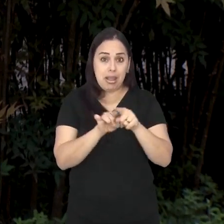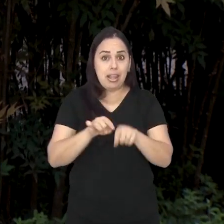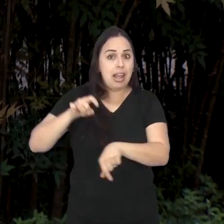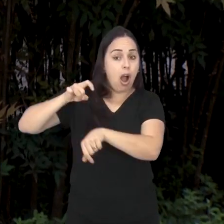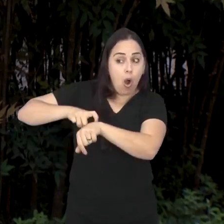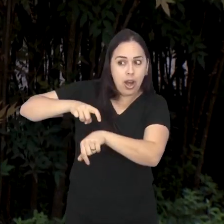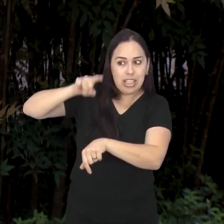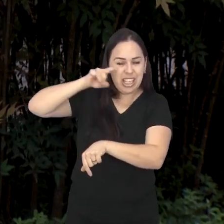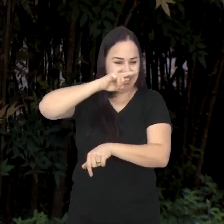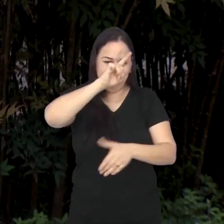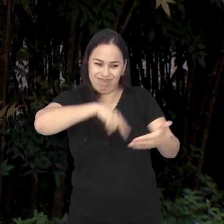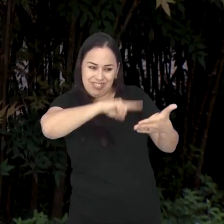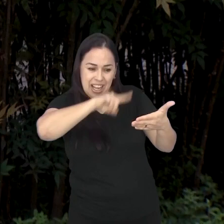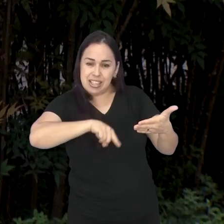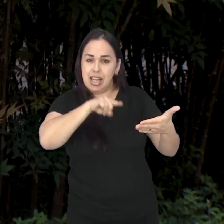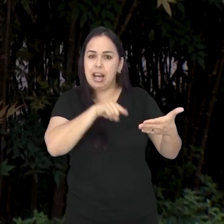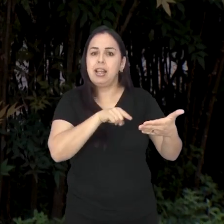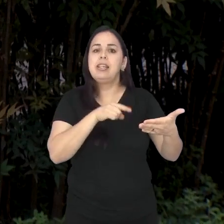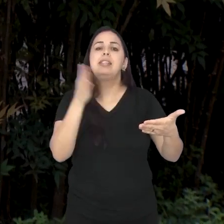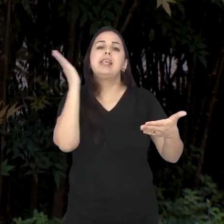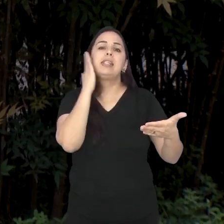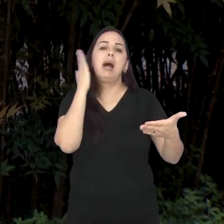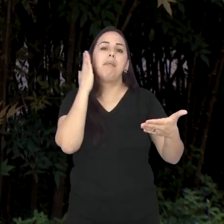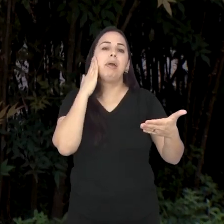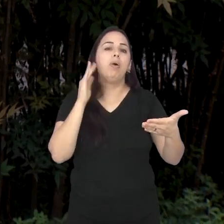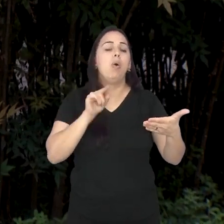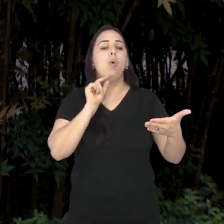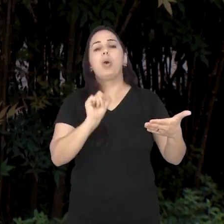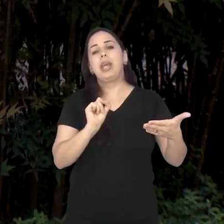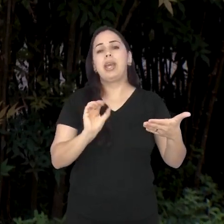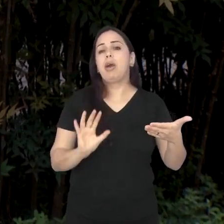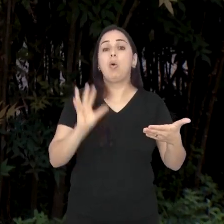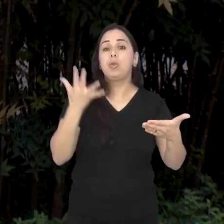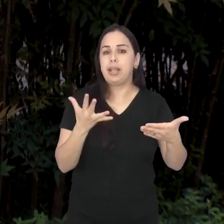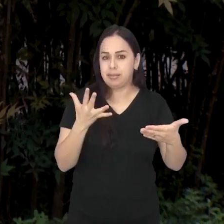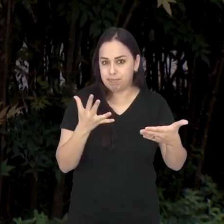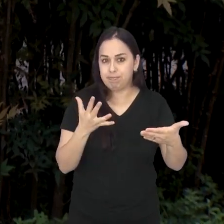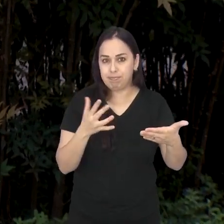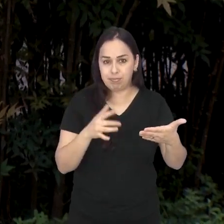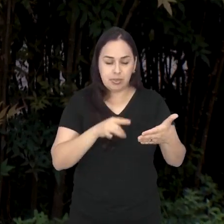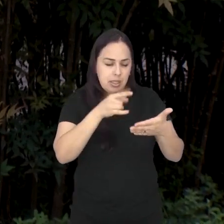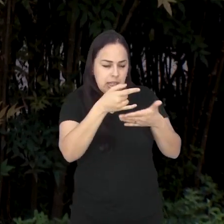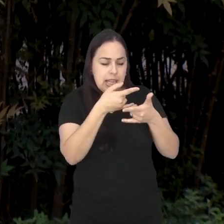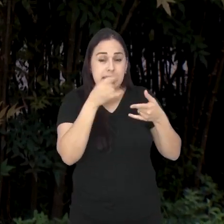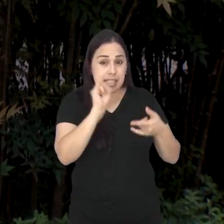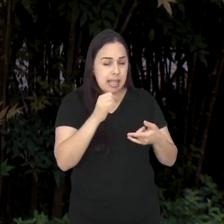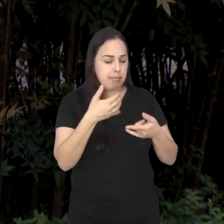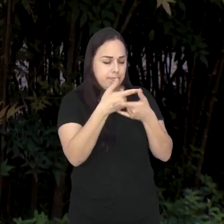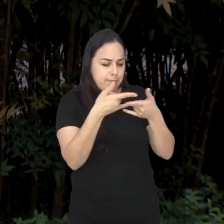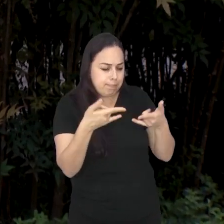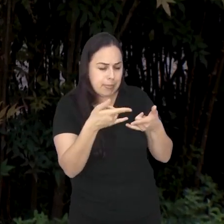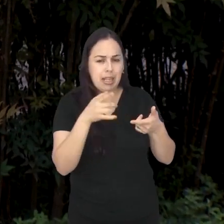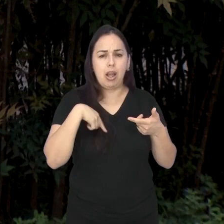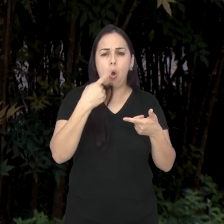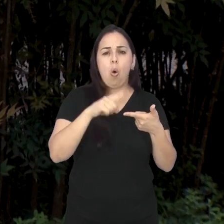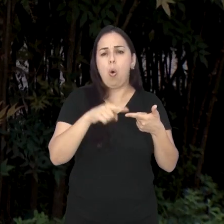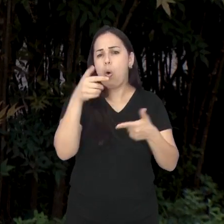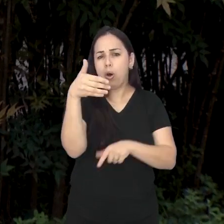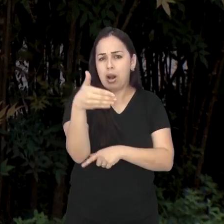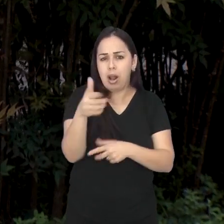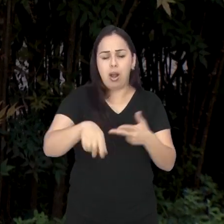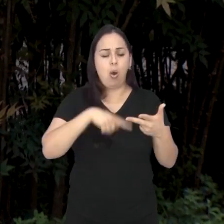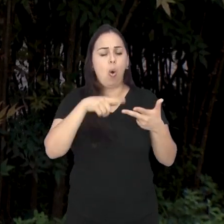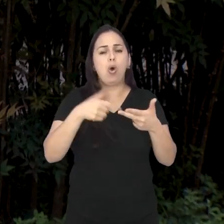comprando e especialmente tem a parte do cancelamento. Então é onde realmente você vai saber as condições de cancelamento daquela passagem, daquela reserva